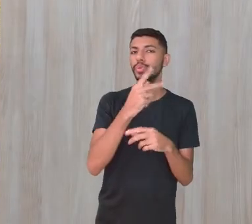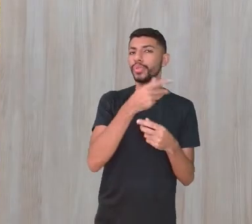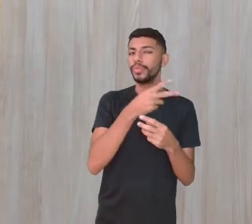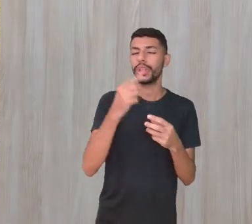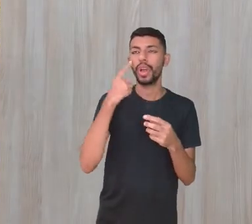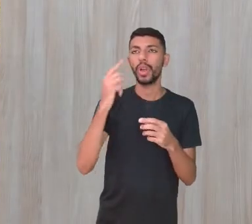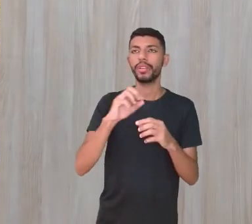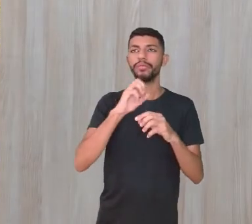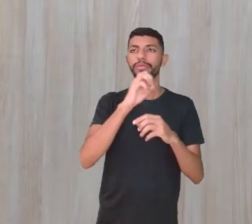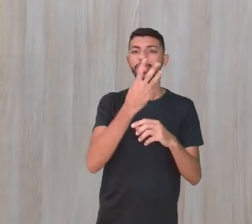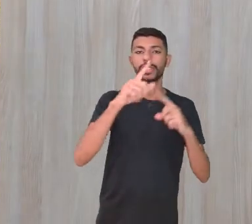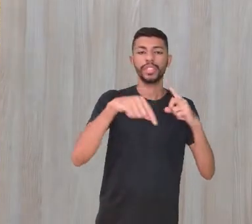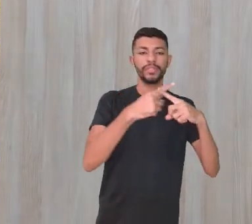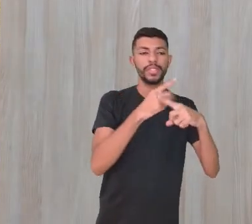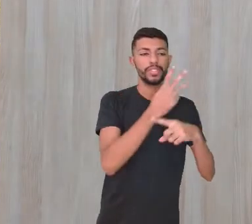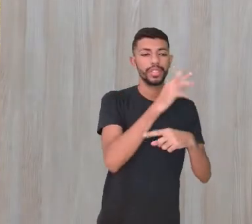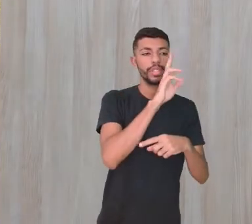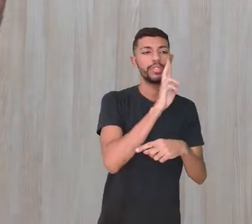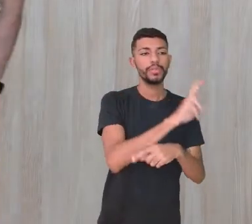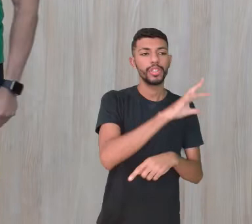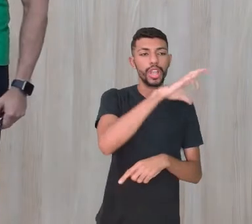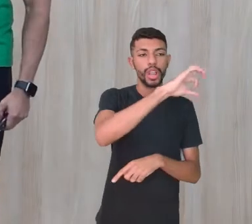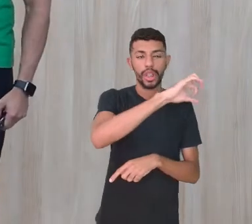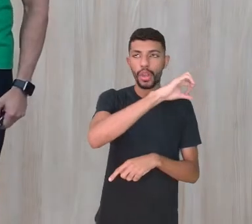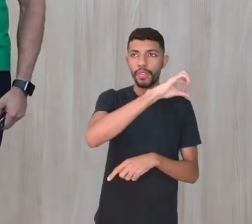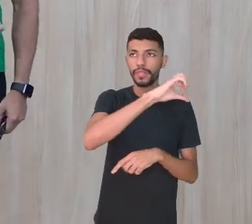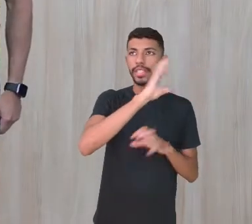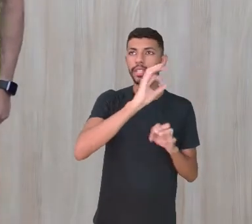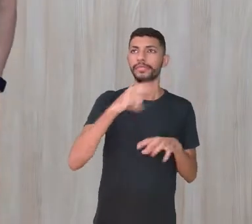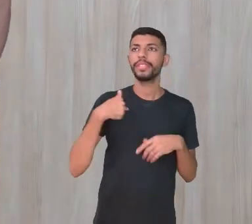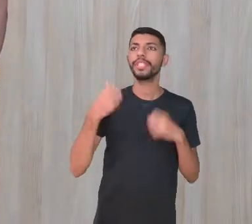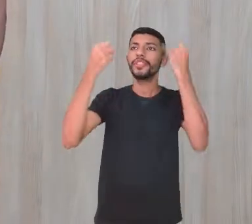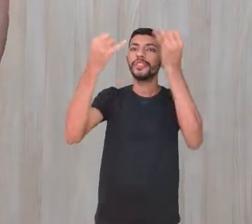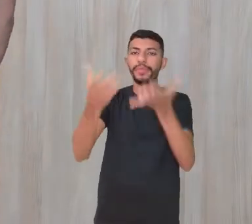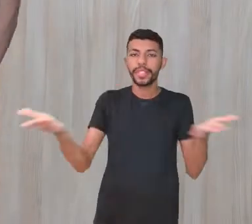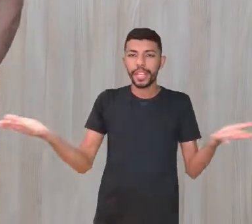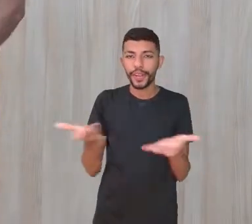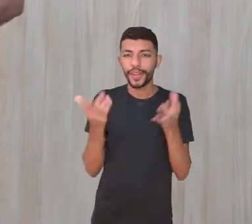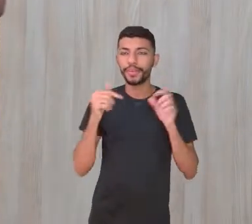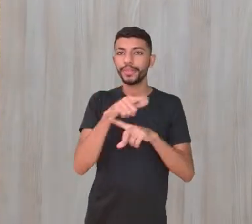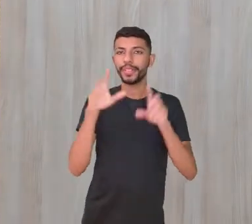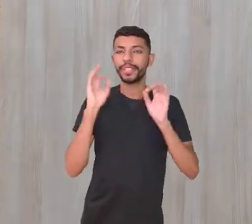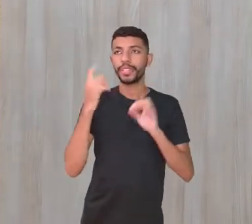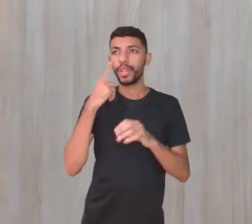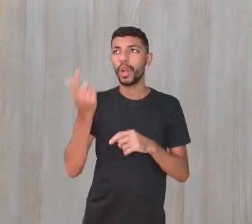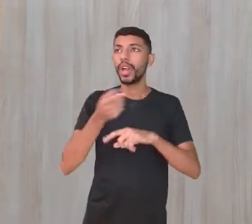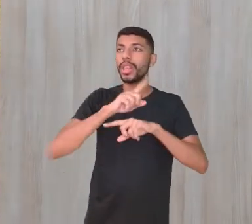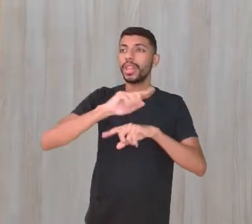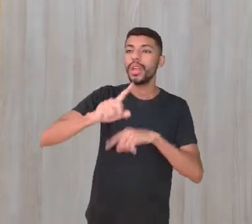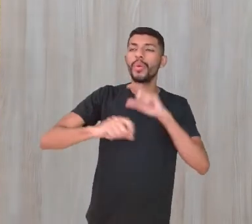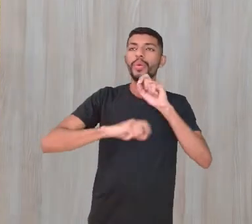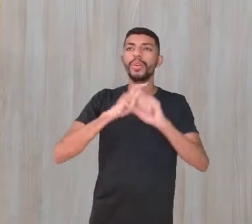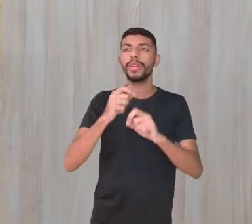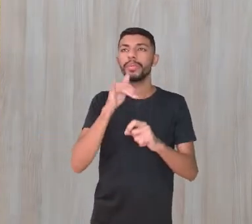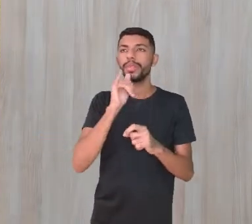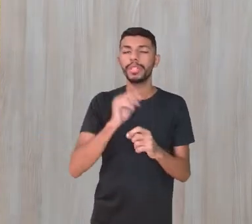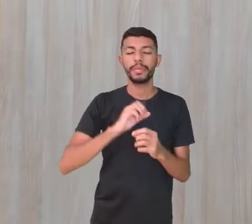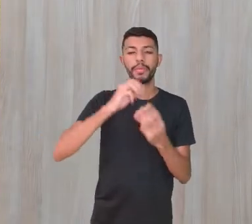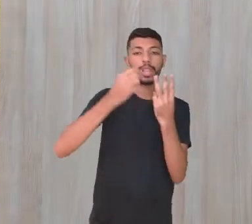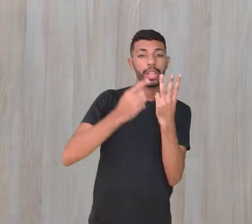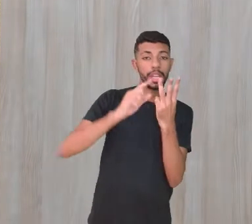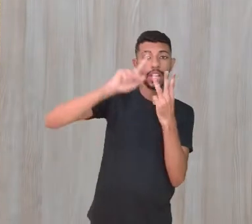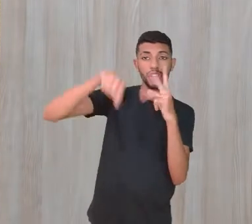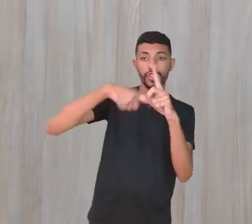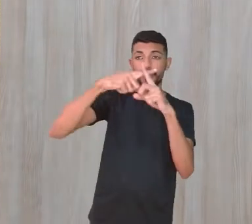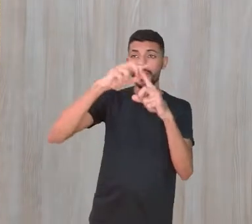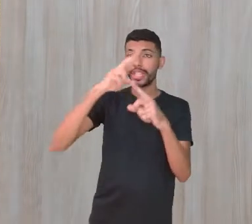3 vezes 3 é igual a 9, que foi a situação que eu acabei de dizer para vocês, tá? Não vá multiplicar o 3 vezes 2 igual